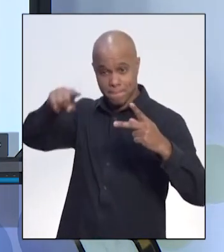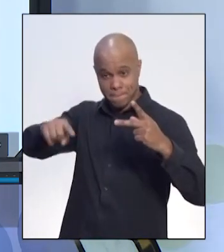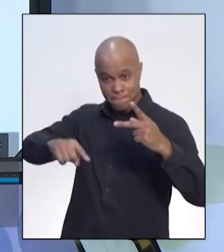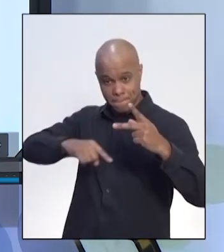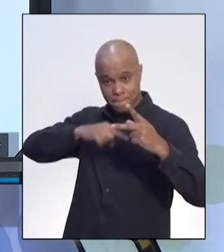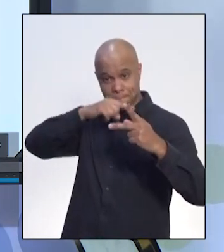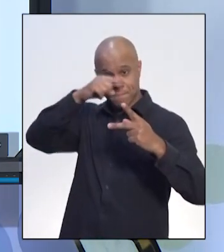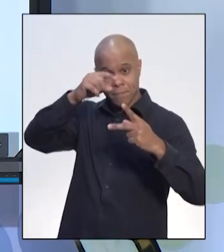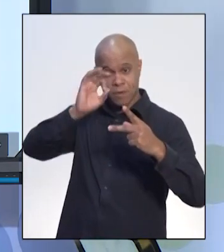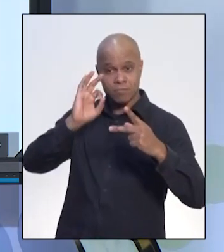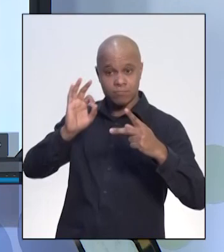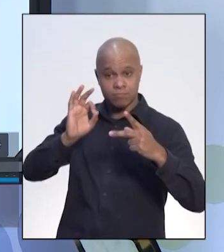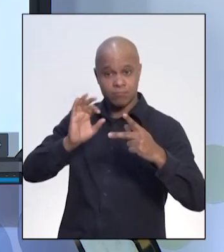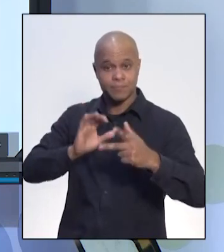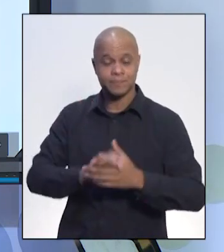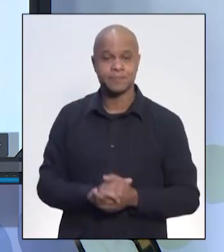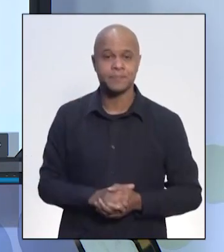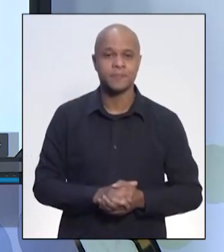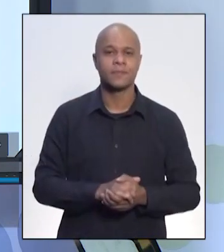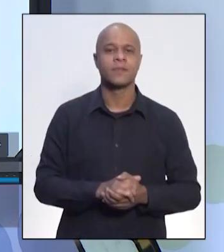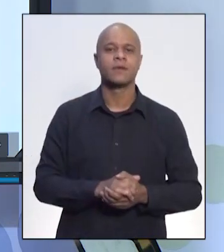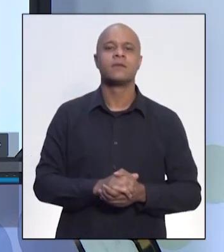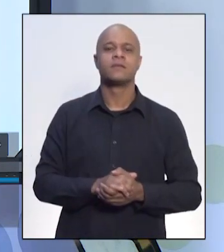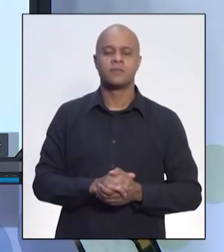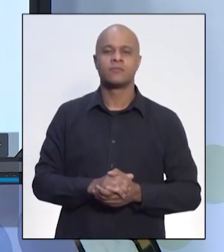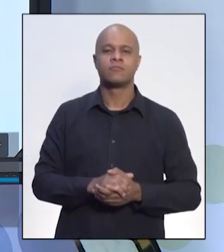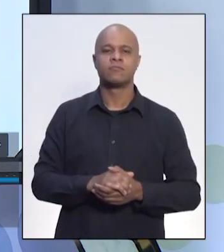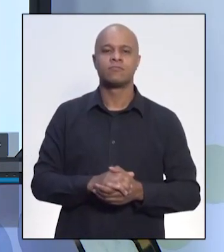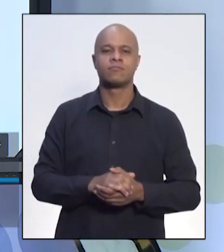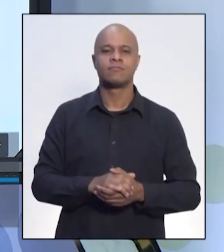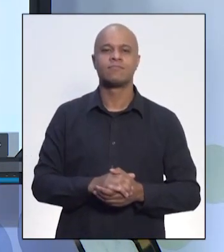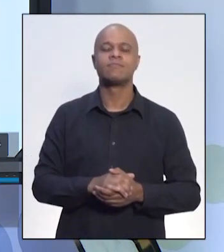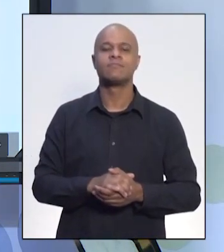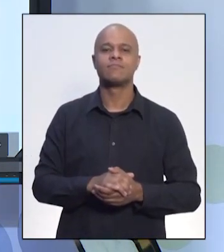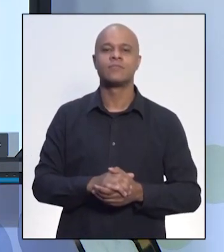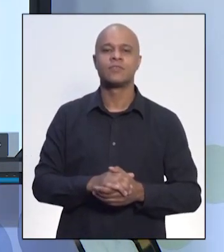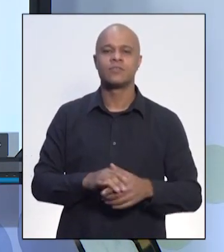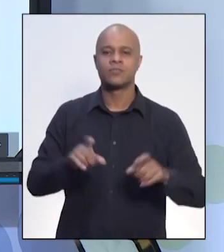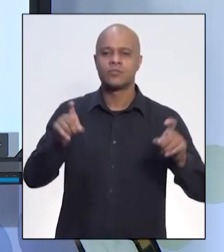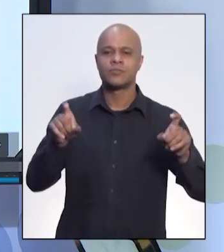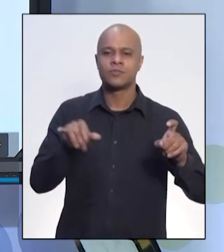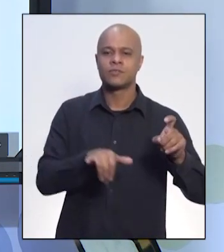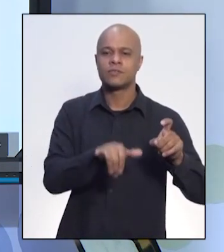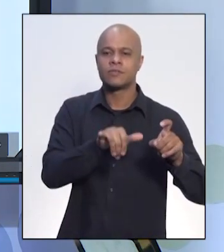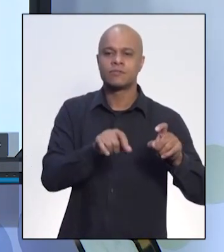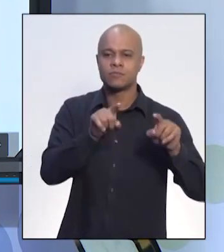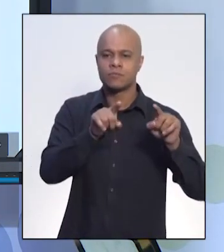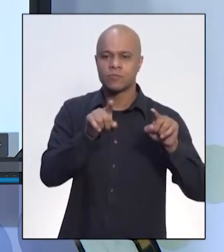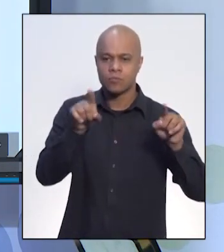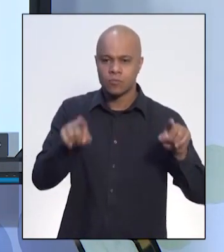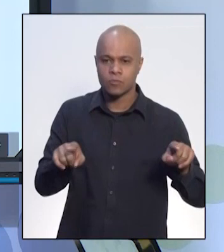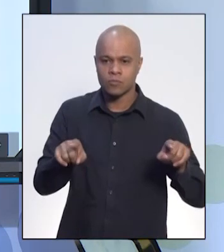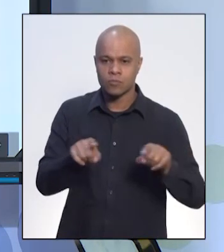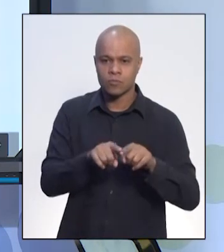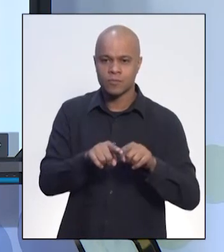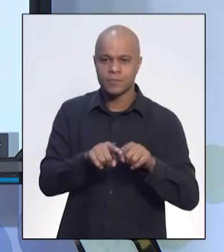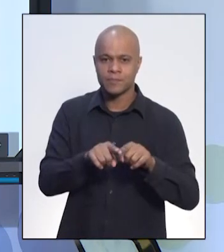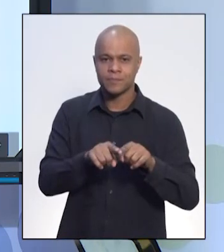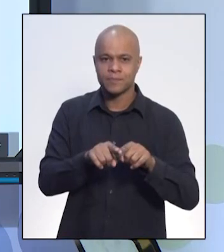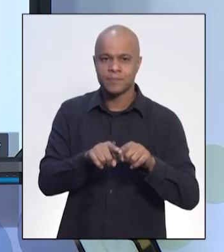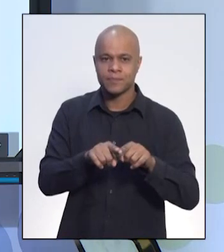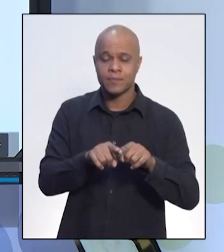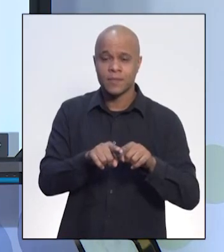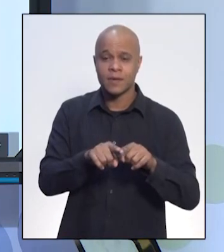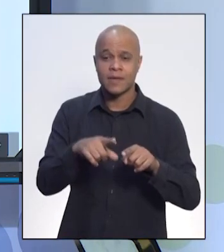tem aqui o nosso terreno, certo? Aqui quer dizer o jardim, e tem o contorno dele. A gente sabe que este contorno tem no